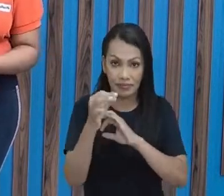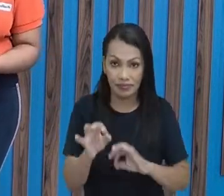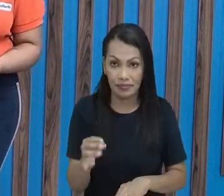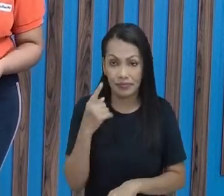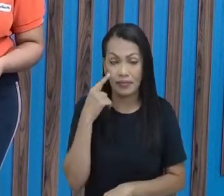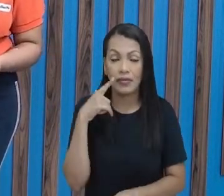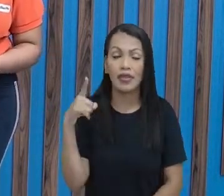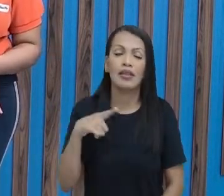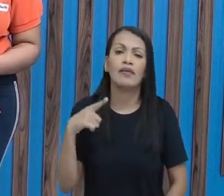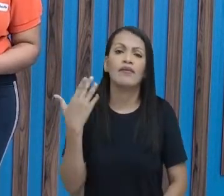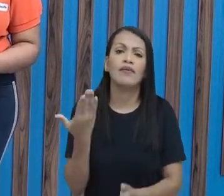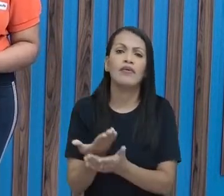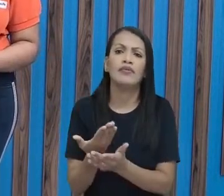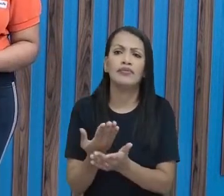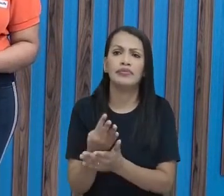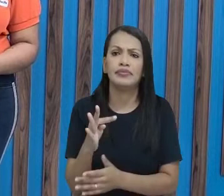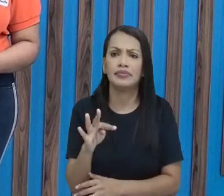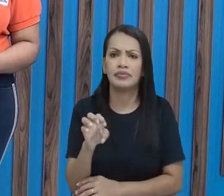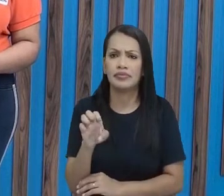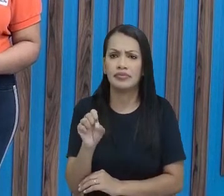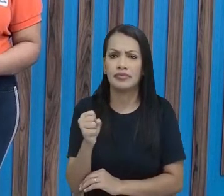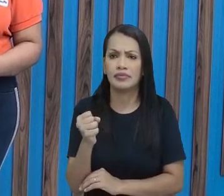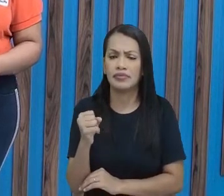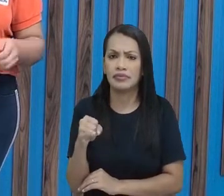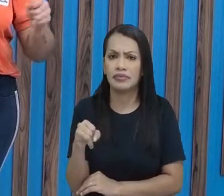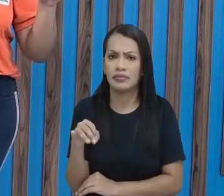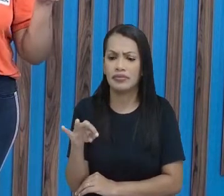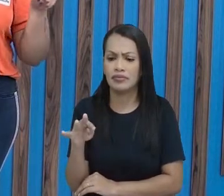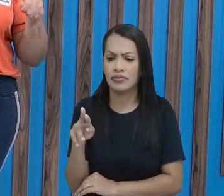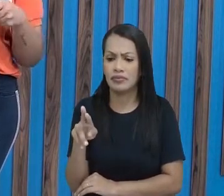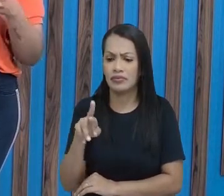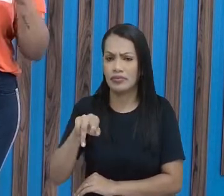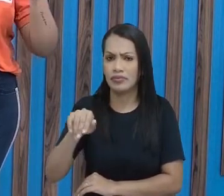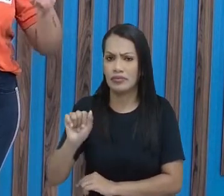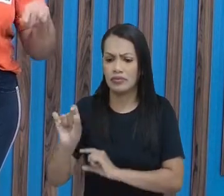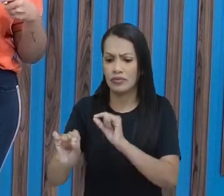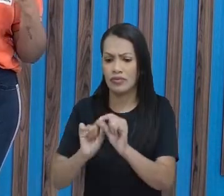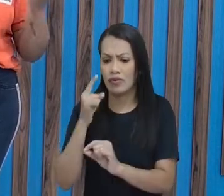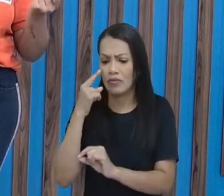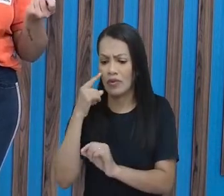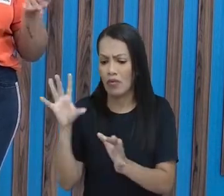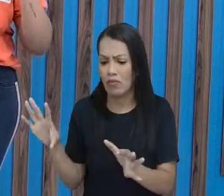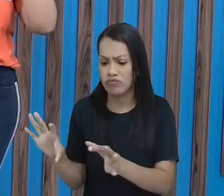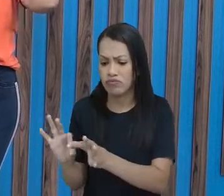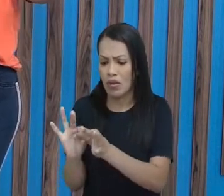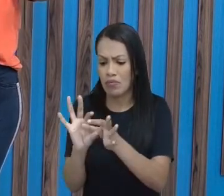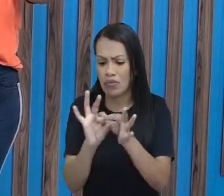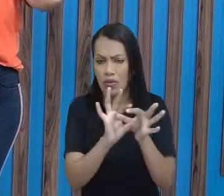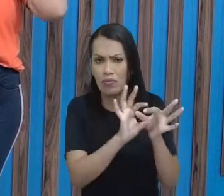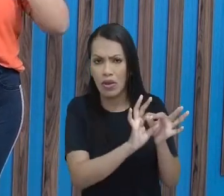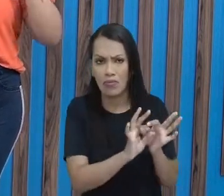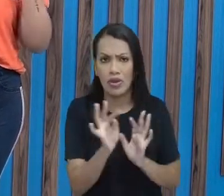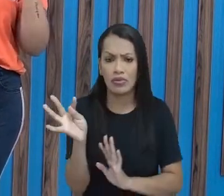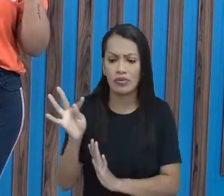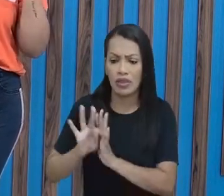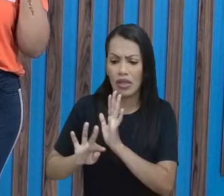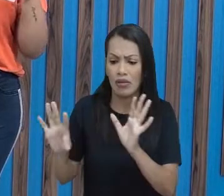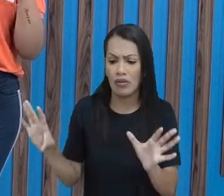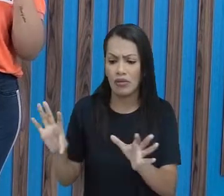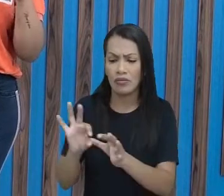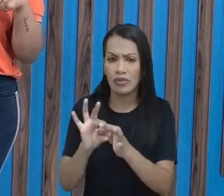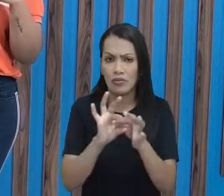tem uma aula hoje sobre tessitura textual, que é o ato de compor um texto, né? Que vem dessa ideia